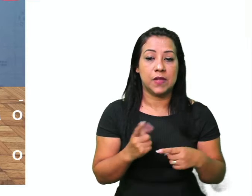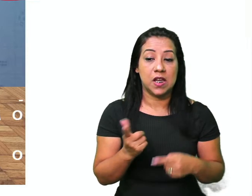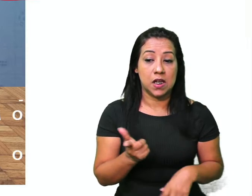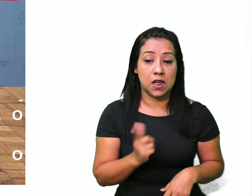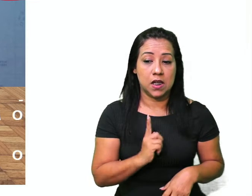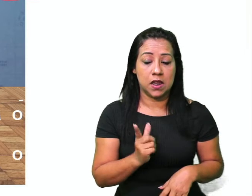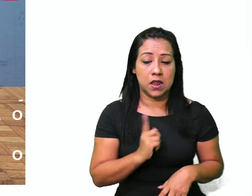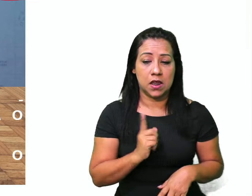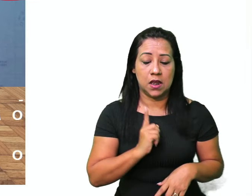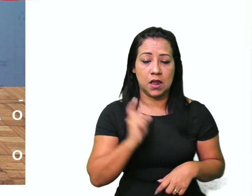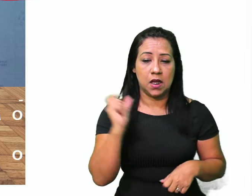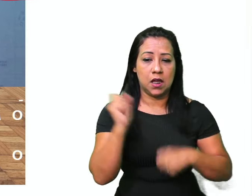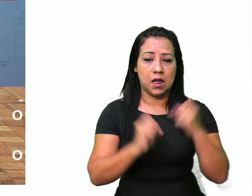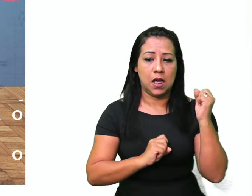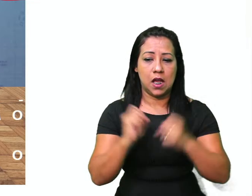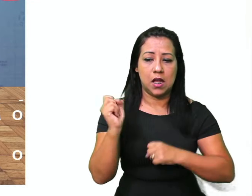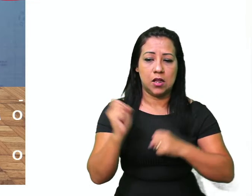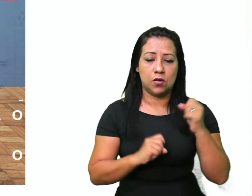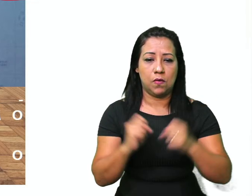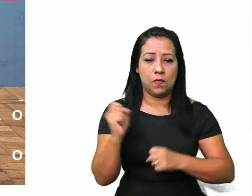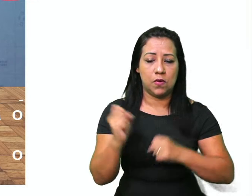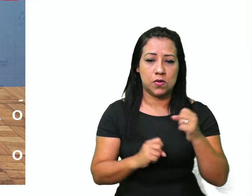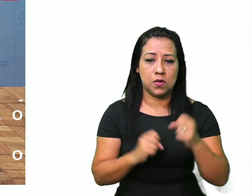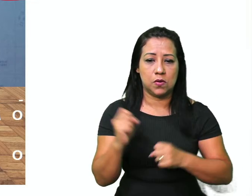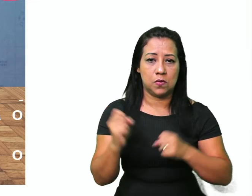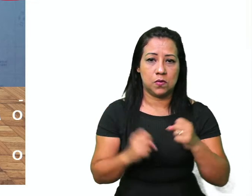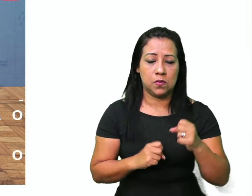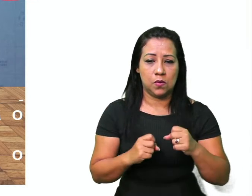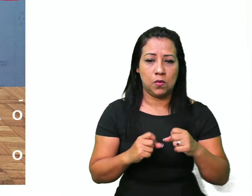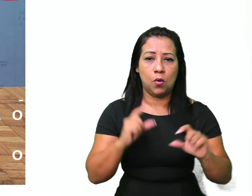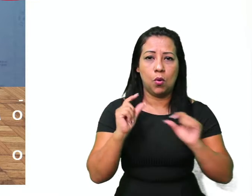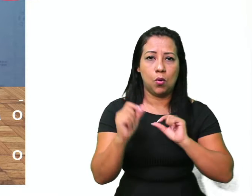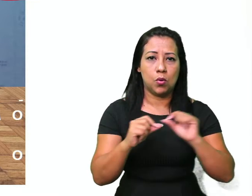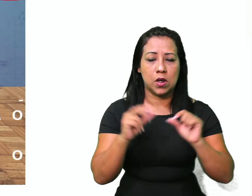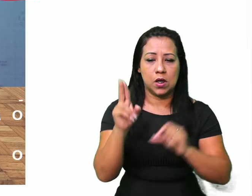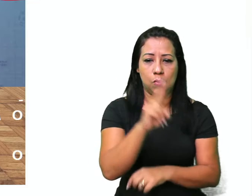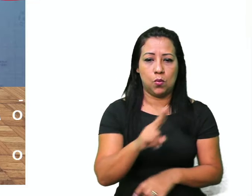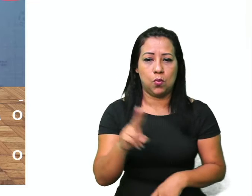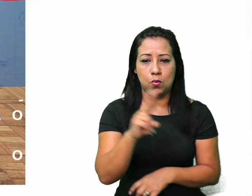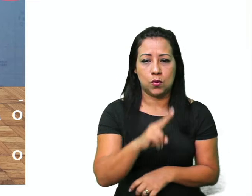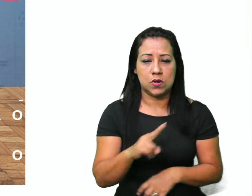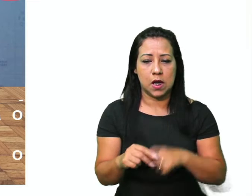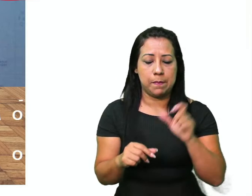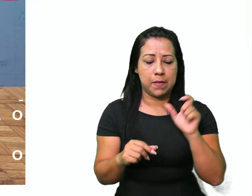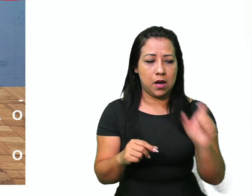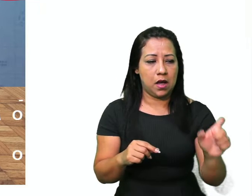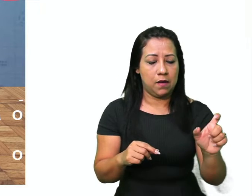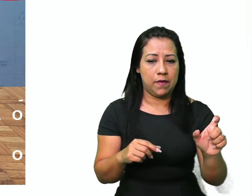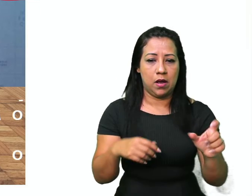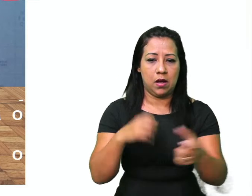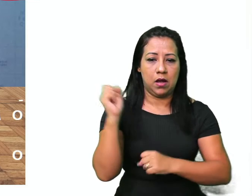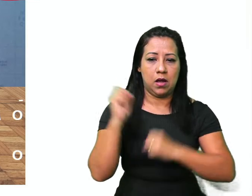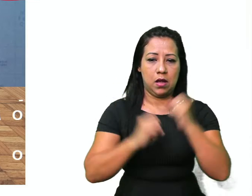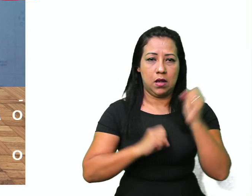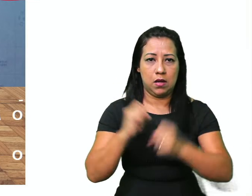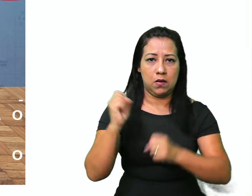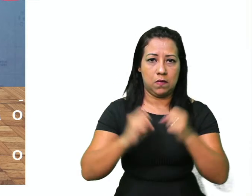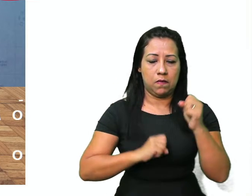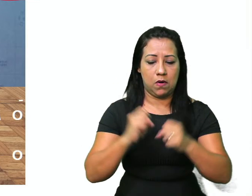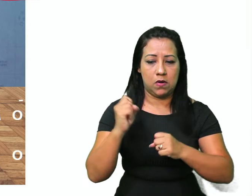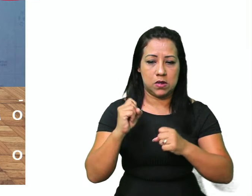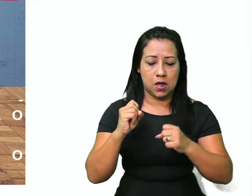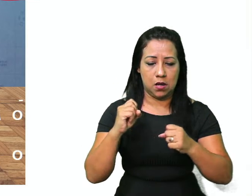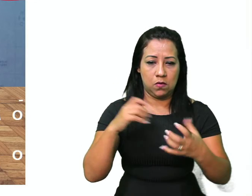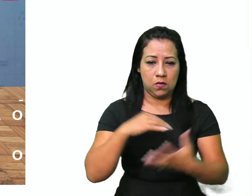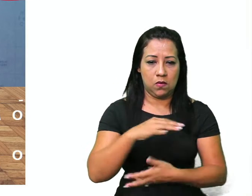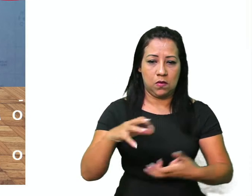temos para observar? Por que usa a palavra revolução industrial? Tá? Vejam bem. Deixa comigo aí